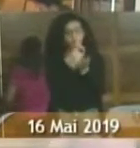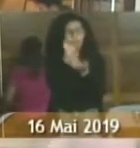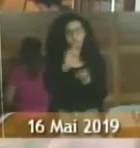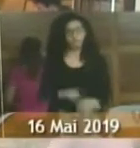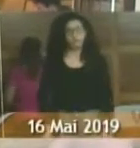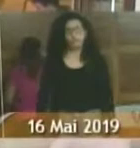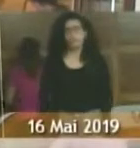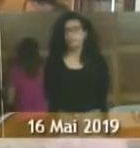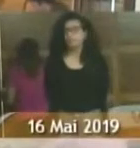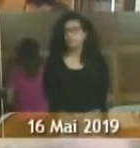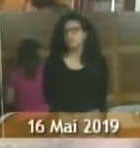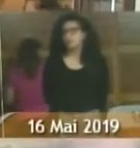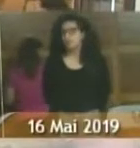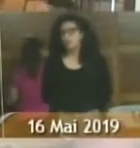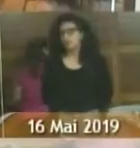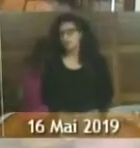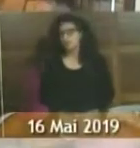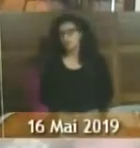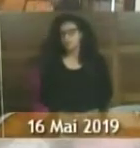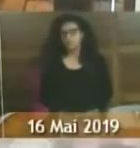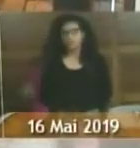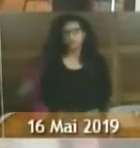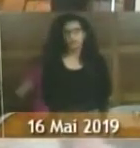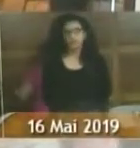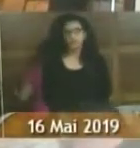possamos todos ficar de pé.